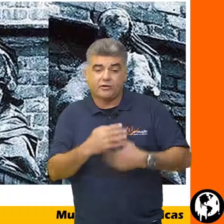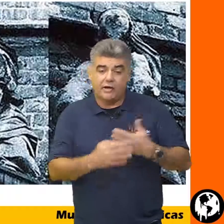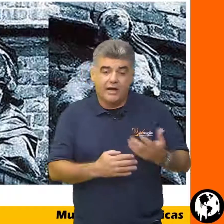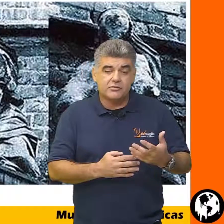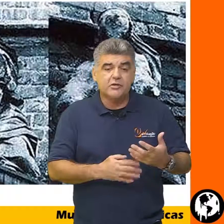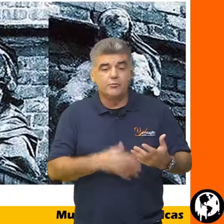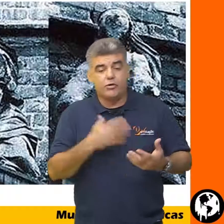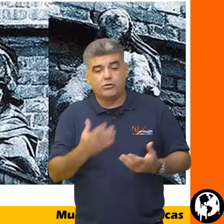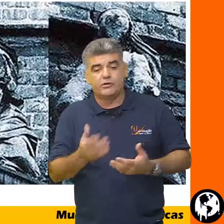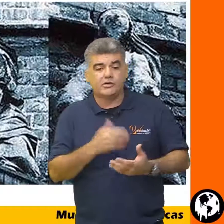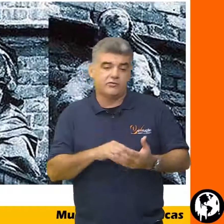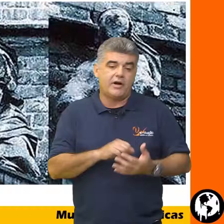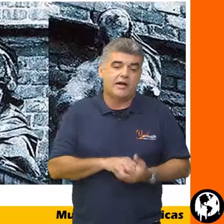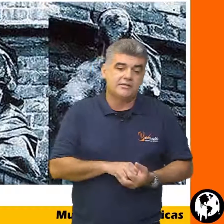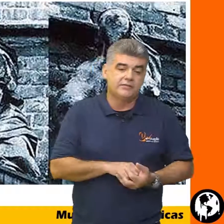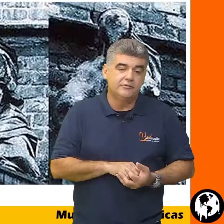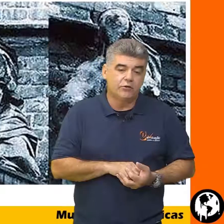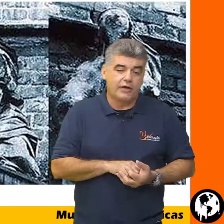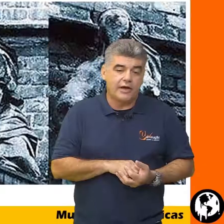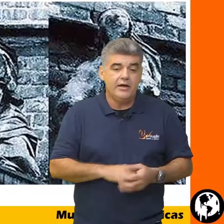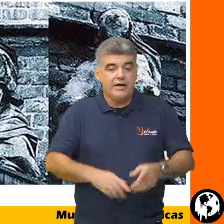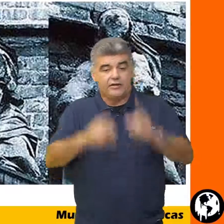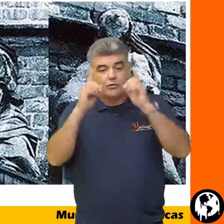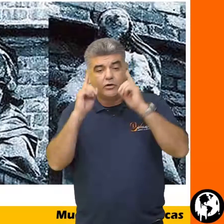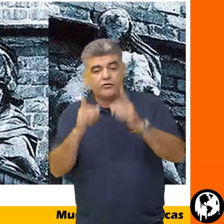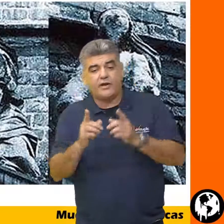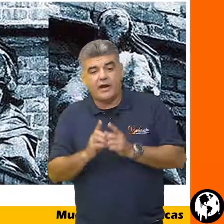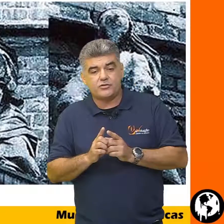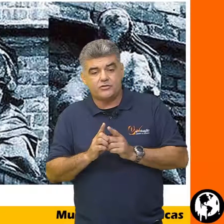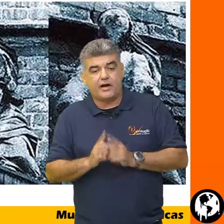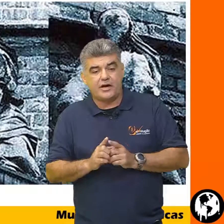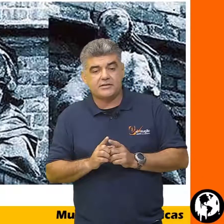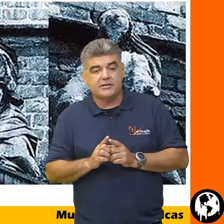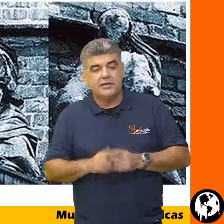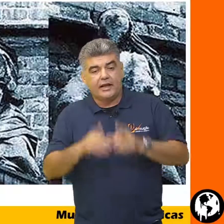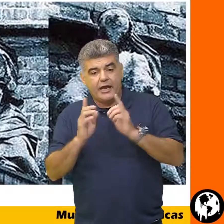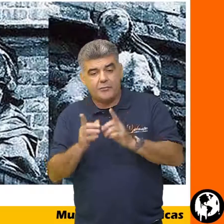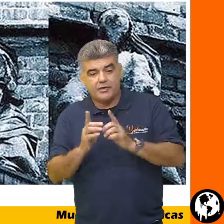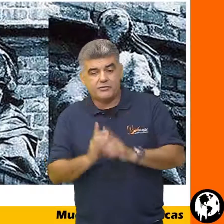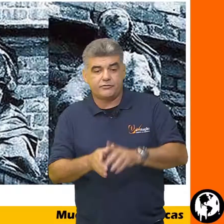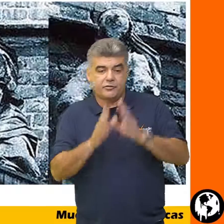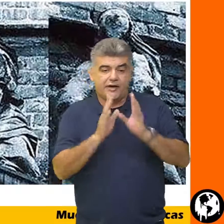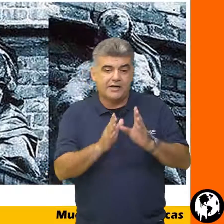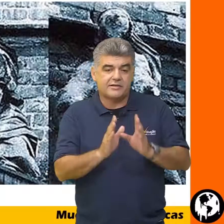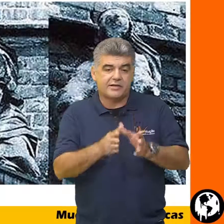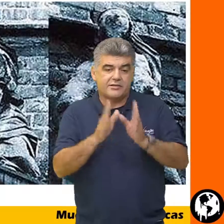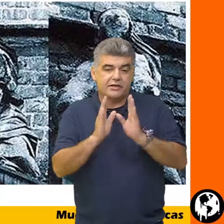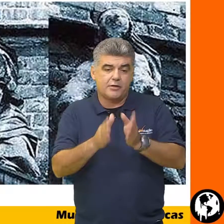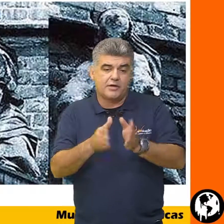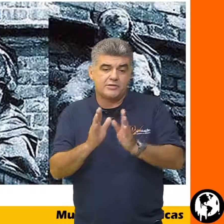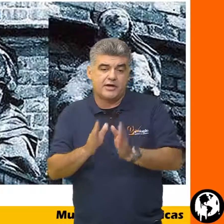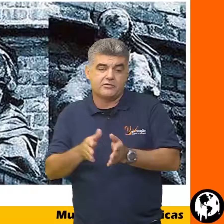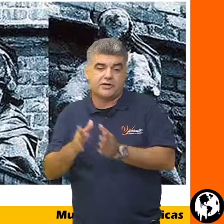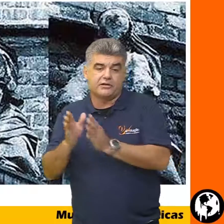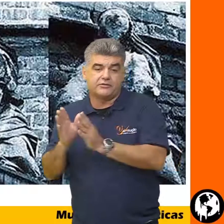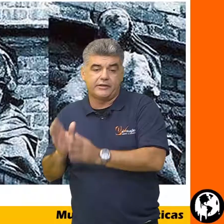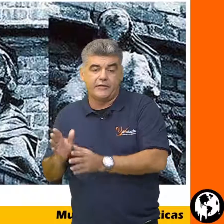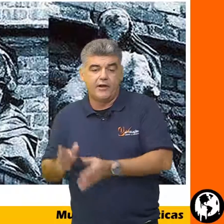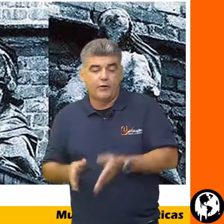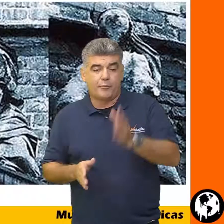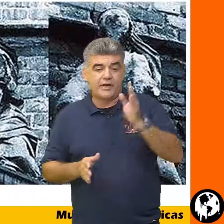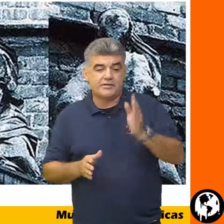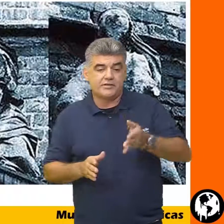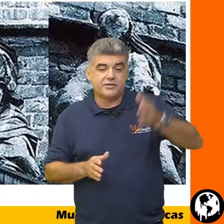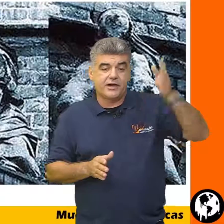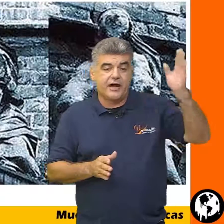sendo deteriorados por conta da chuva ácida, ok? Então, quando falar em chuva ácida, lembre que chuva ácida está diretamente relacionada com o quê?